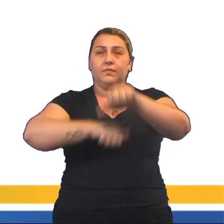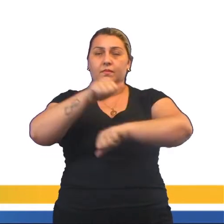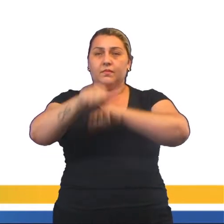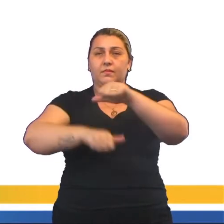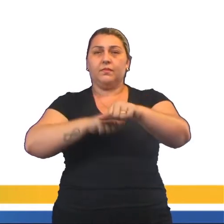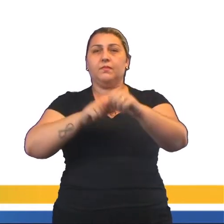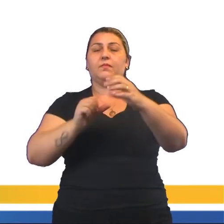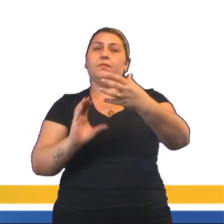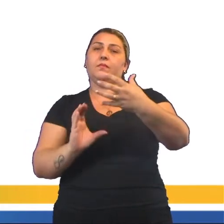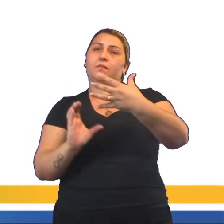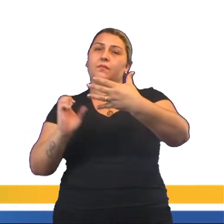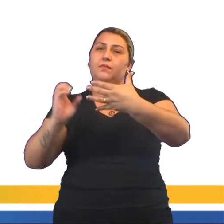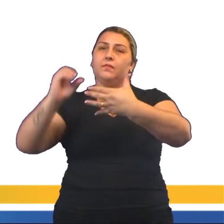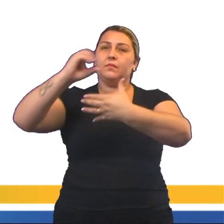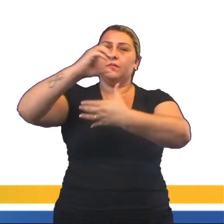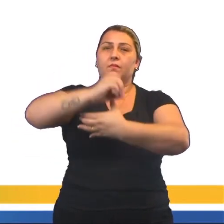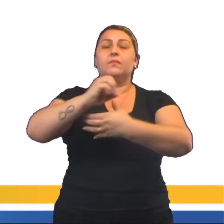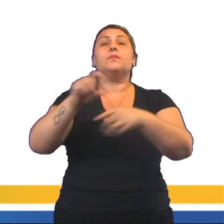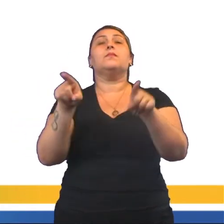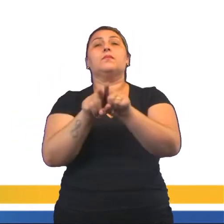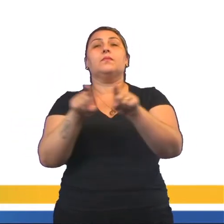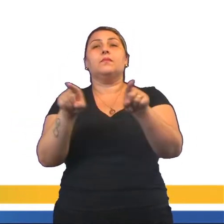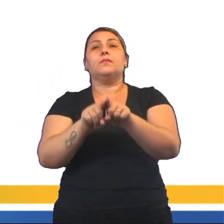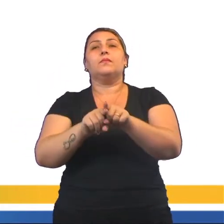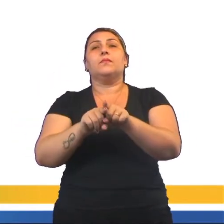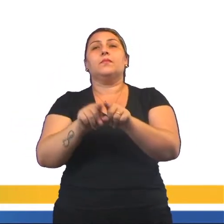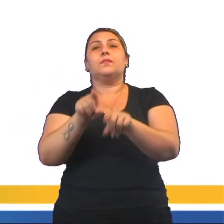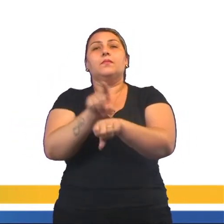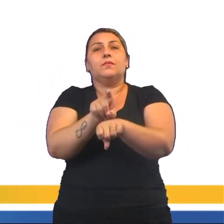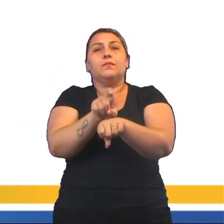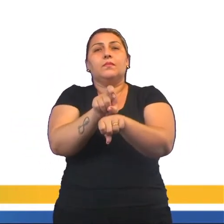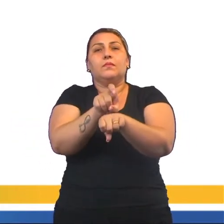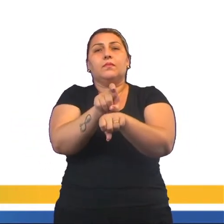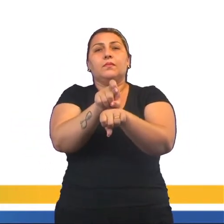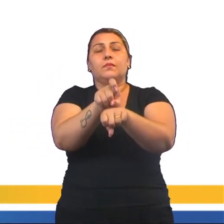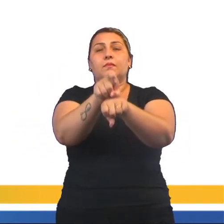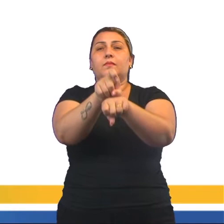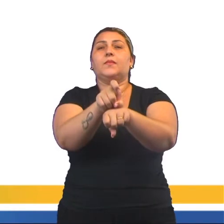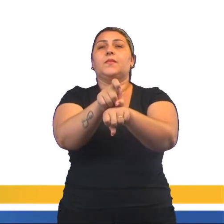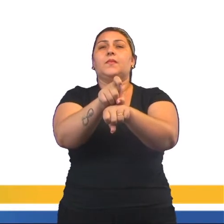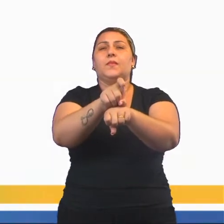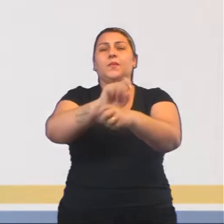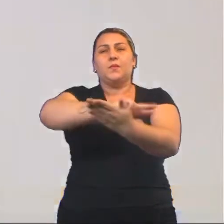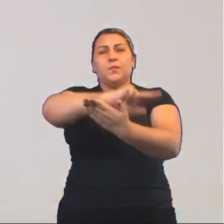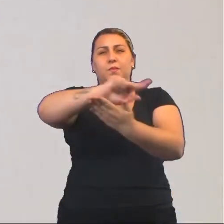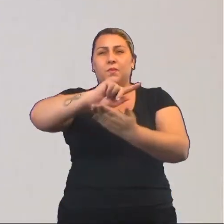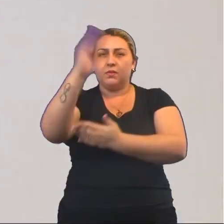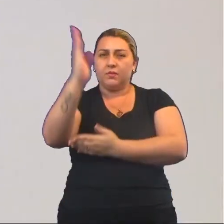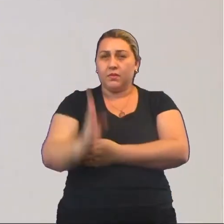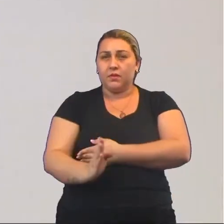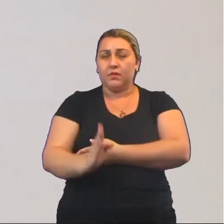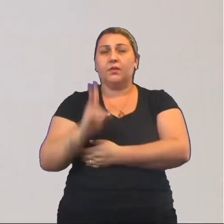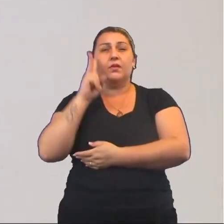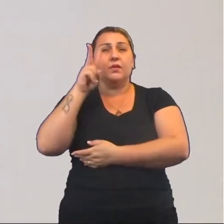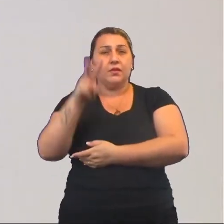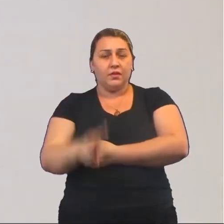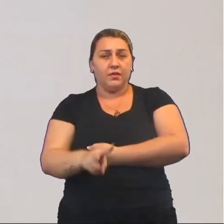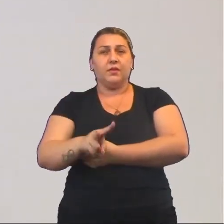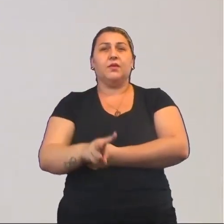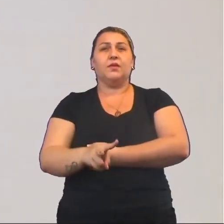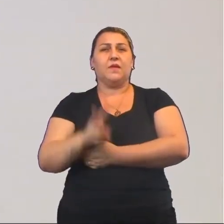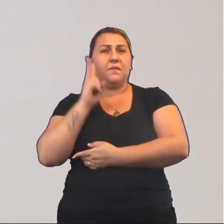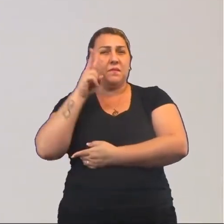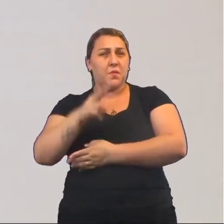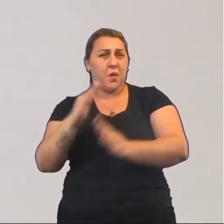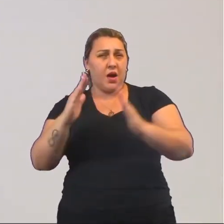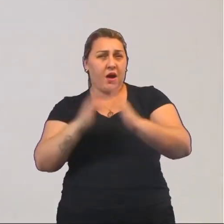na cadeia alimentar. Aí nós temos o caso do caramujo, que virou uma praga no Brasil. Quantas das vezes você já não teve dor de